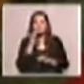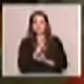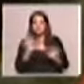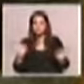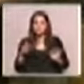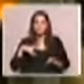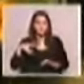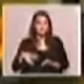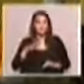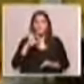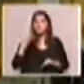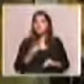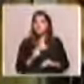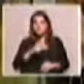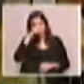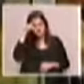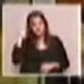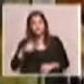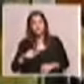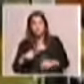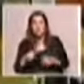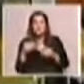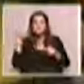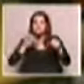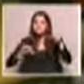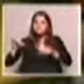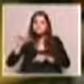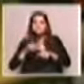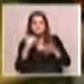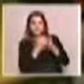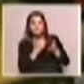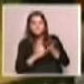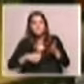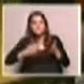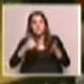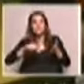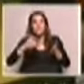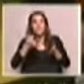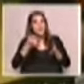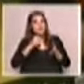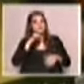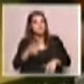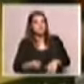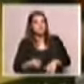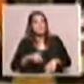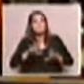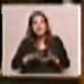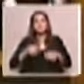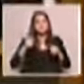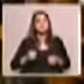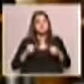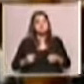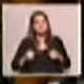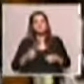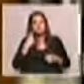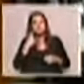primeiros 8 meses, a dificuldade de encontrar a receita certa quase a conduziu à ruína, mas a persistência levou-a a